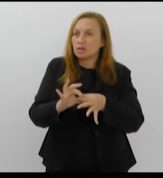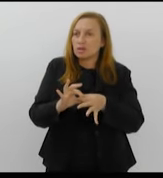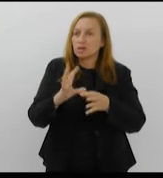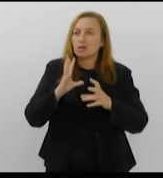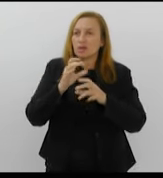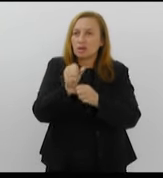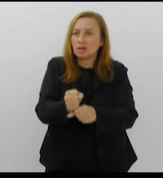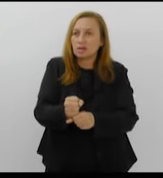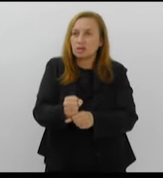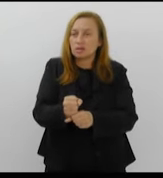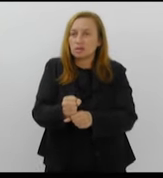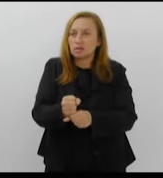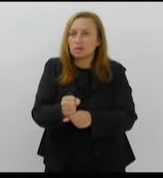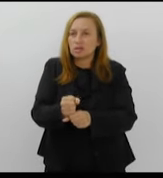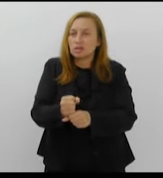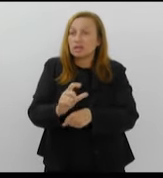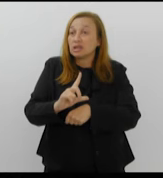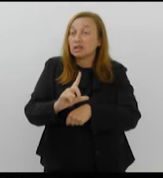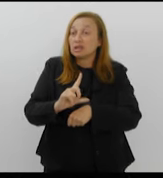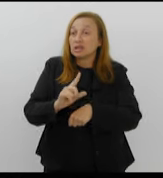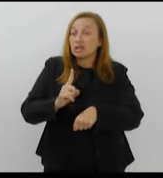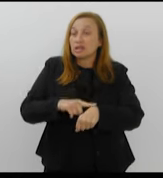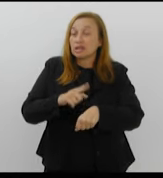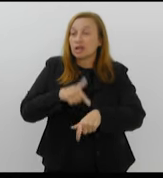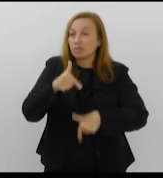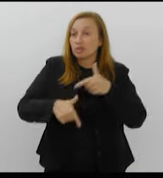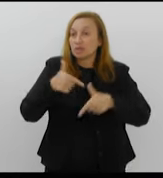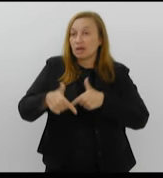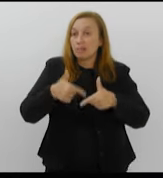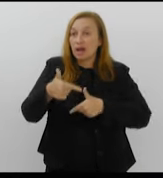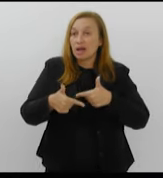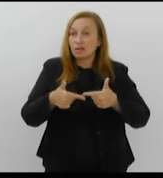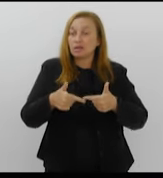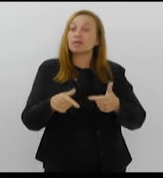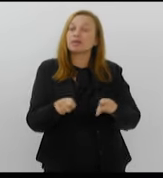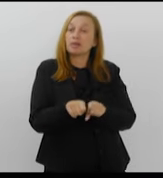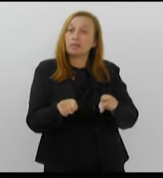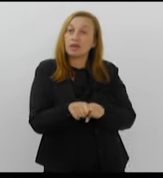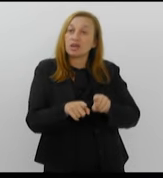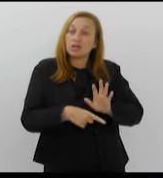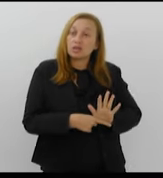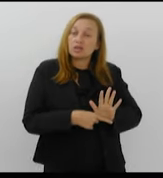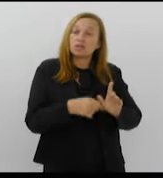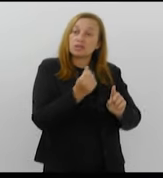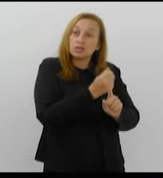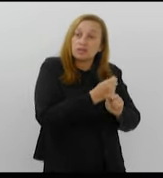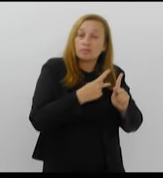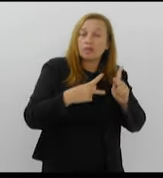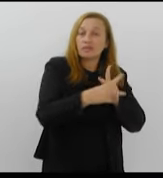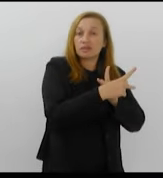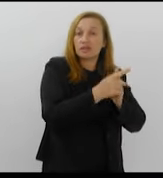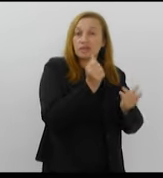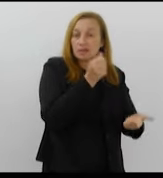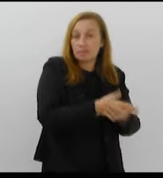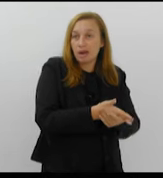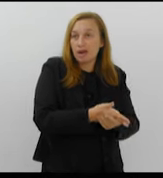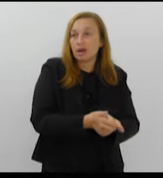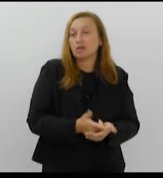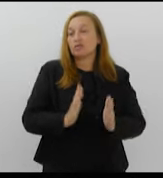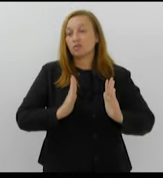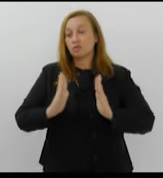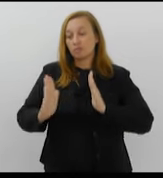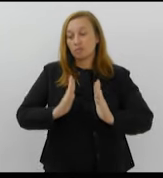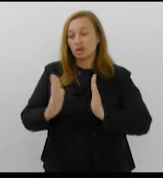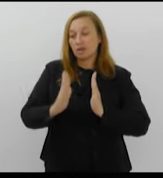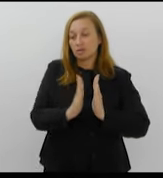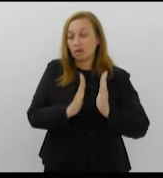vencimentos da carreira e de contribuição à Previdência. Então, por mais que no curto prazo esse abono